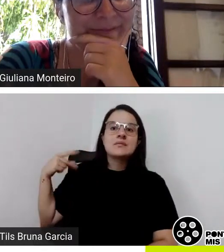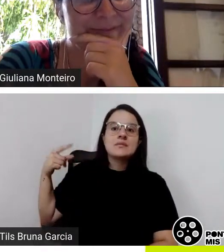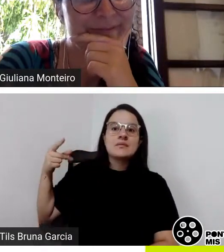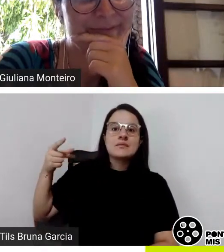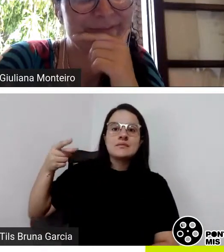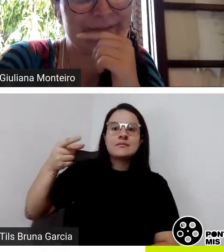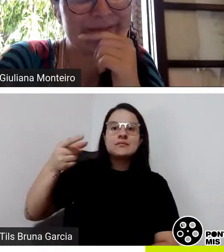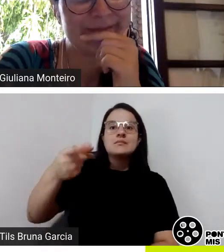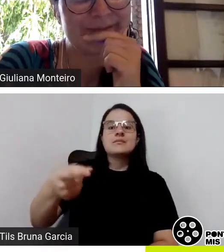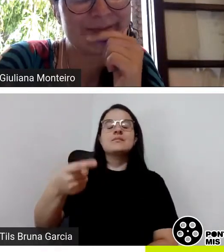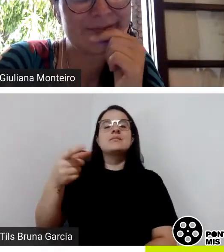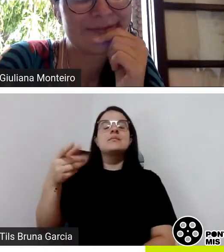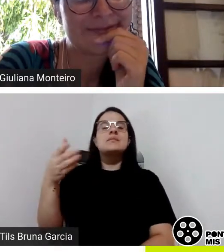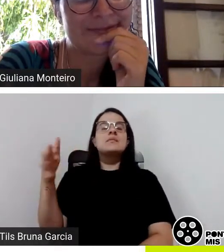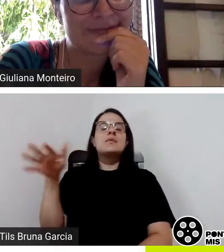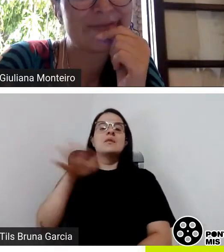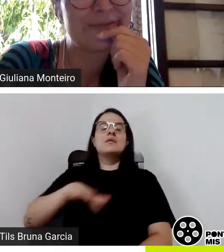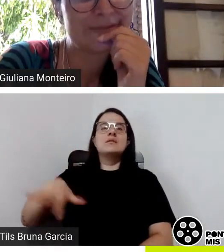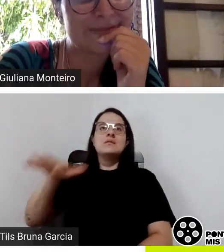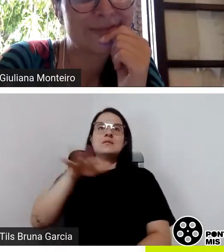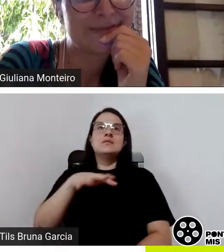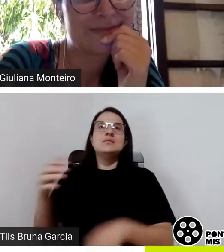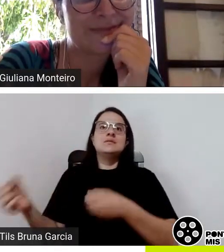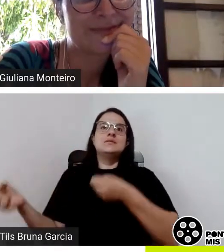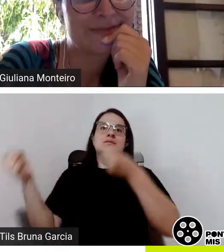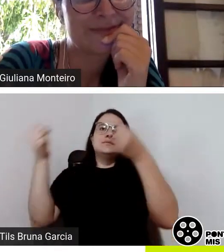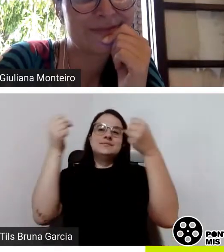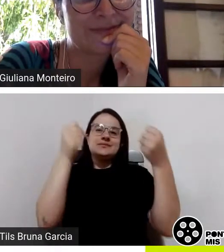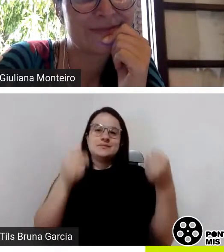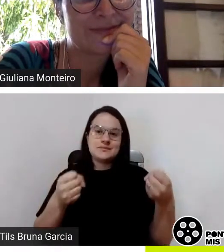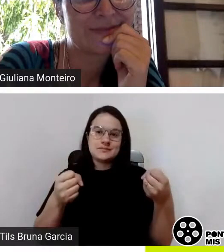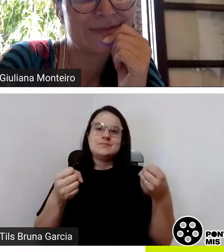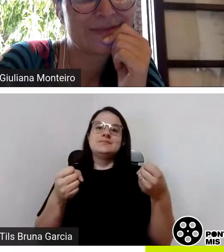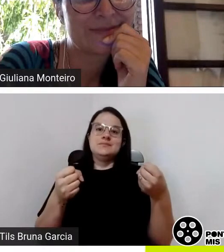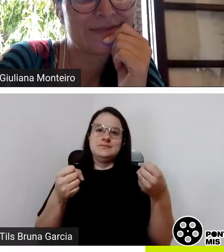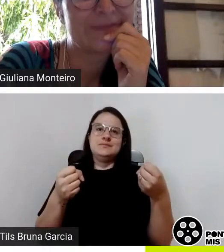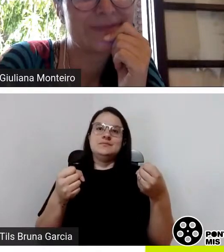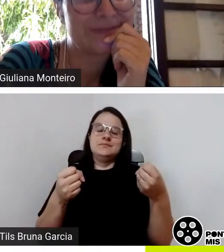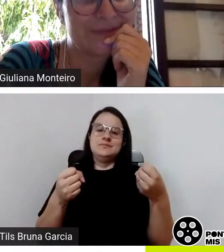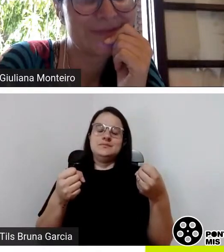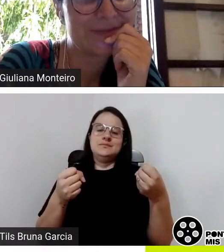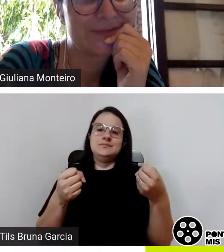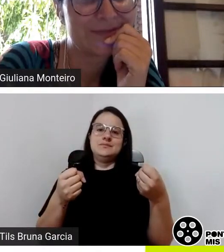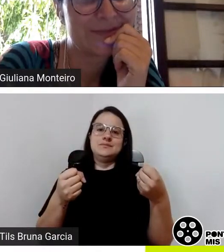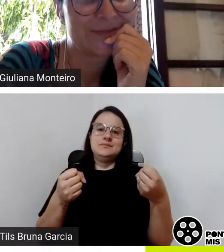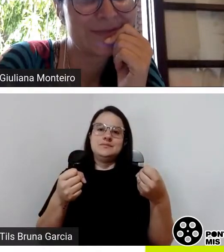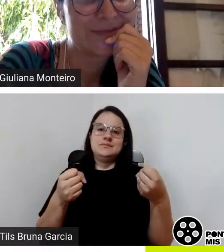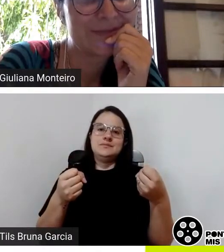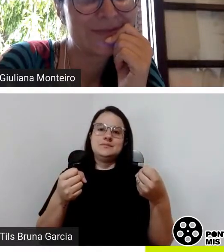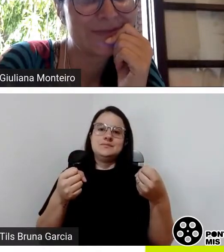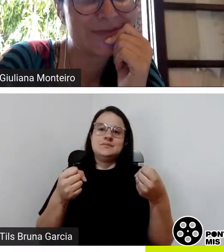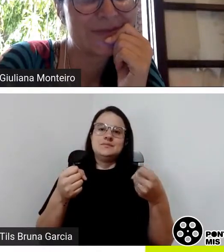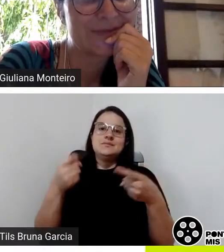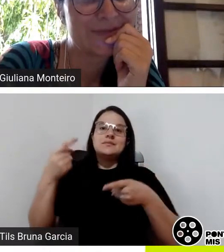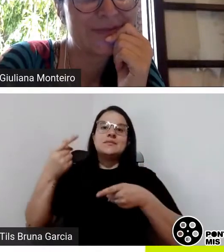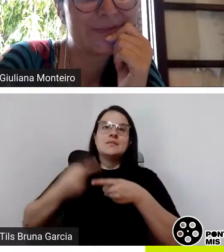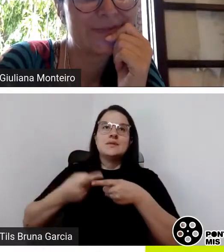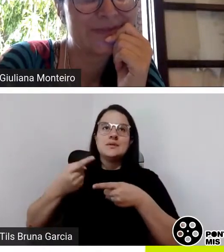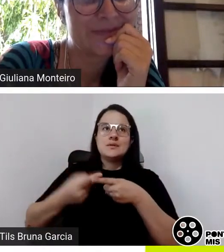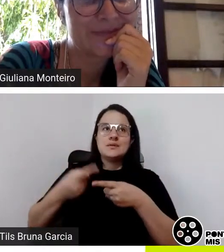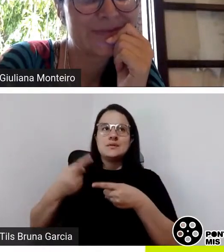câmera do que aquela câmera que eu usei. É um roteiro, são os atores amigos, numa